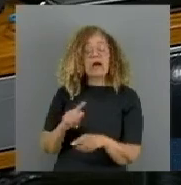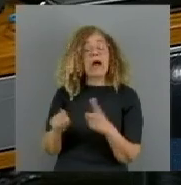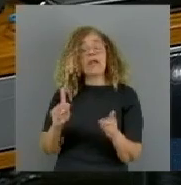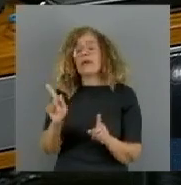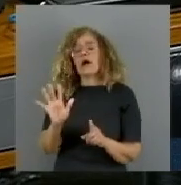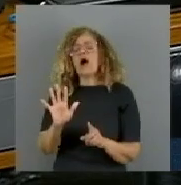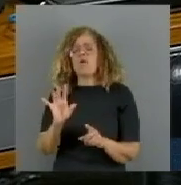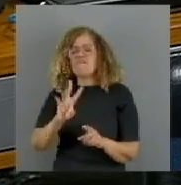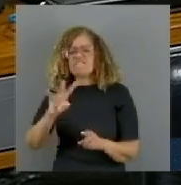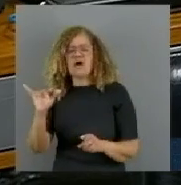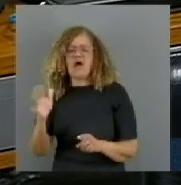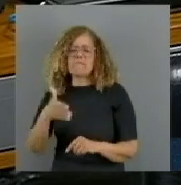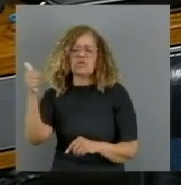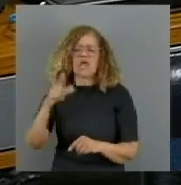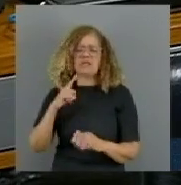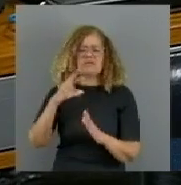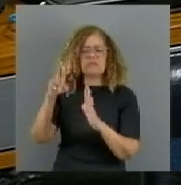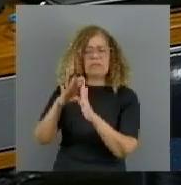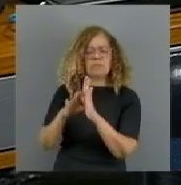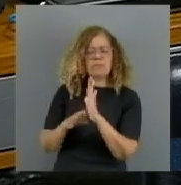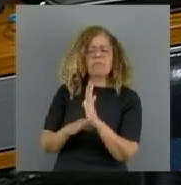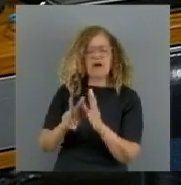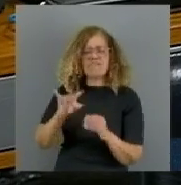vai melhorar, teve as novas medidas.